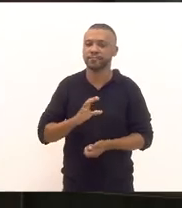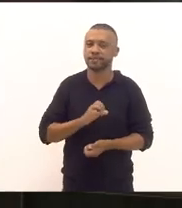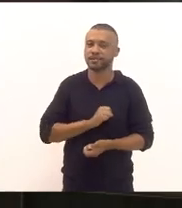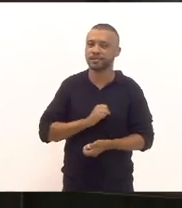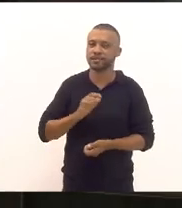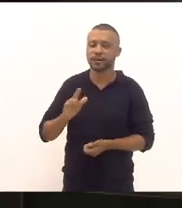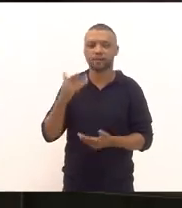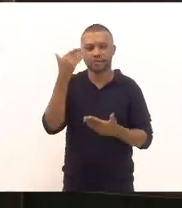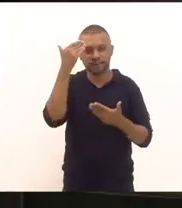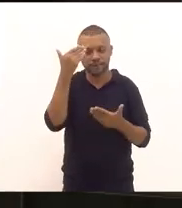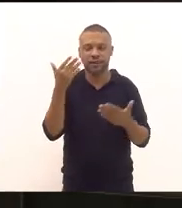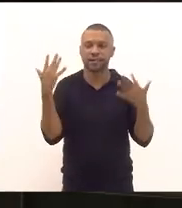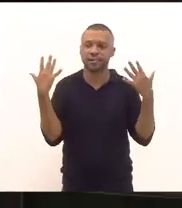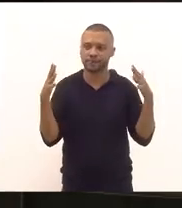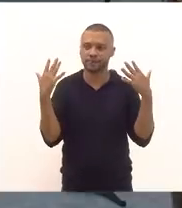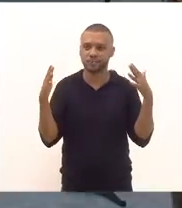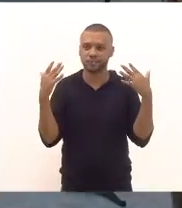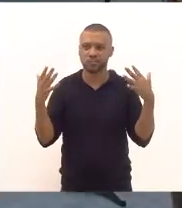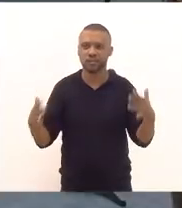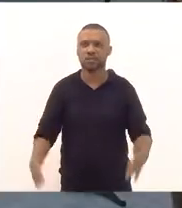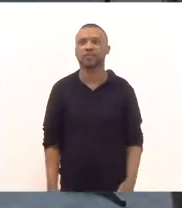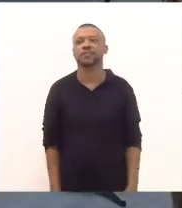obrigada a